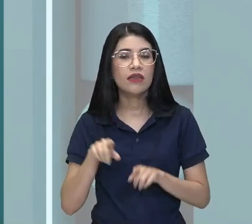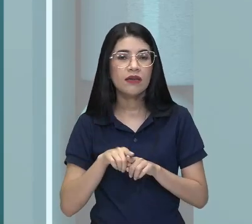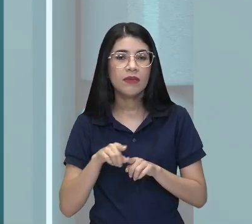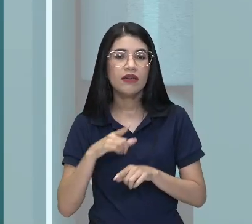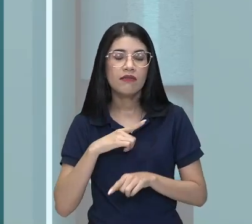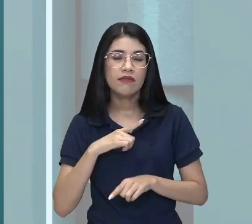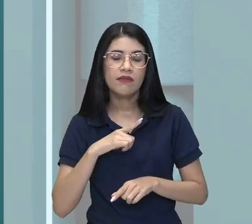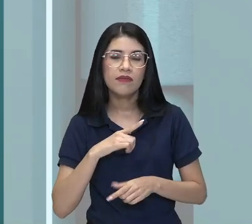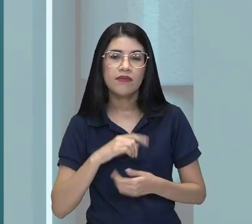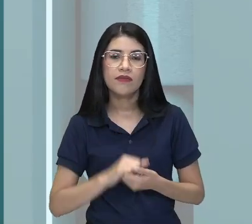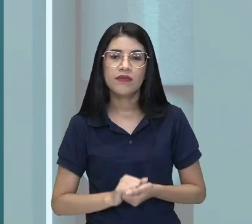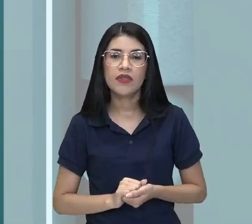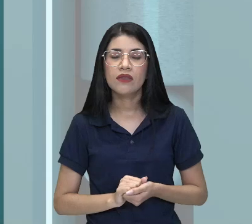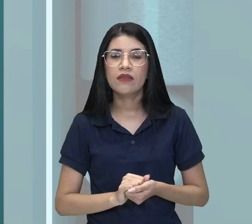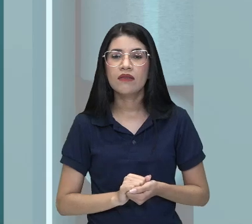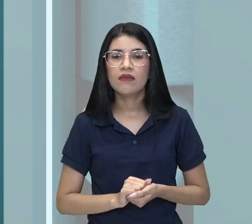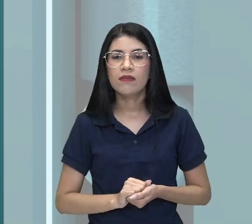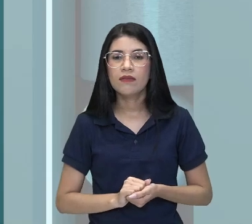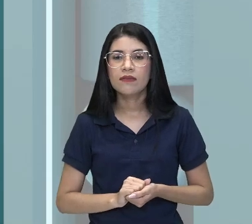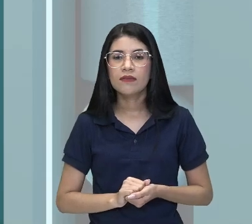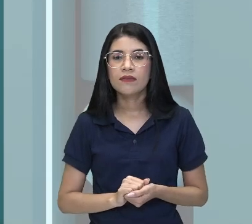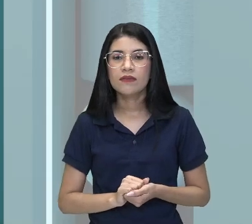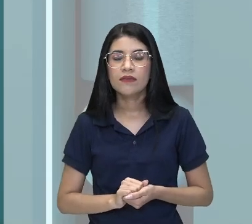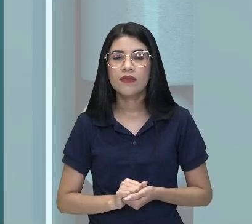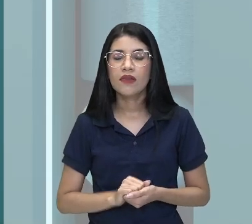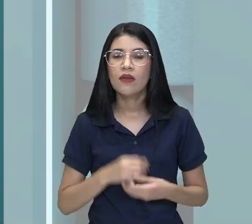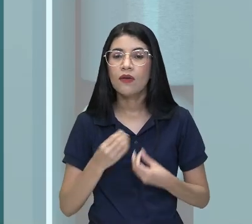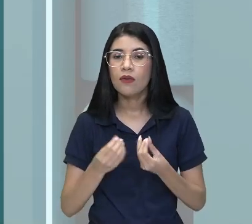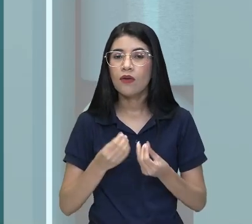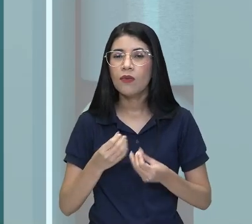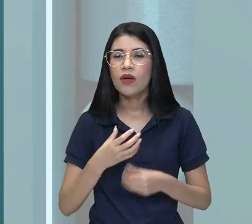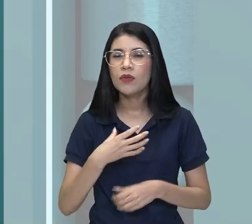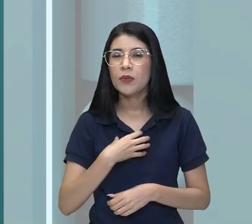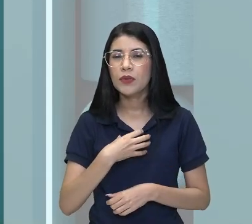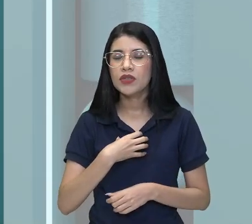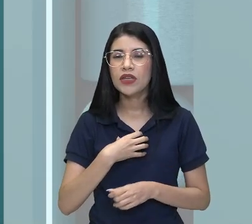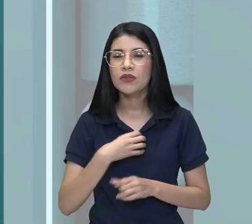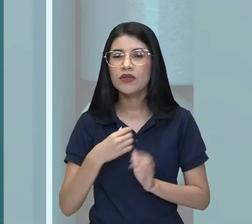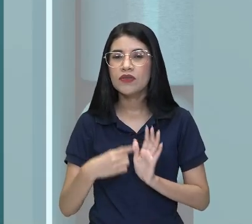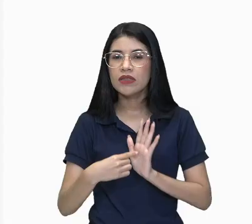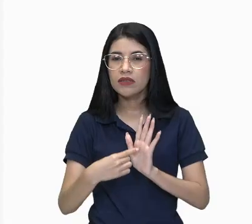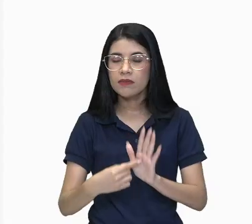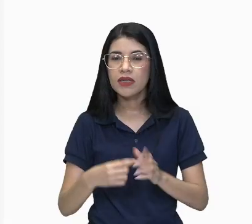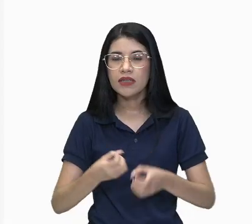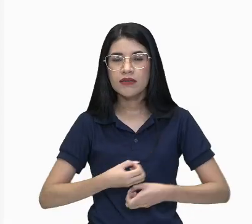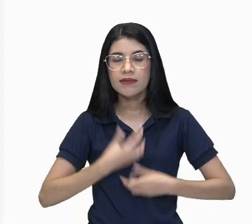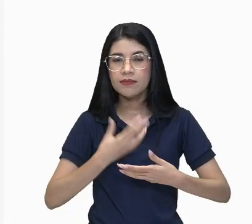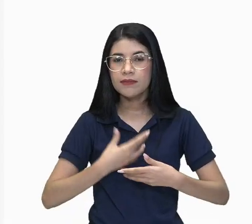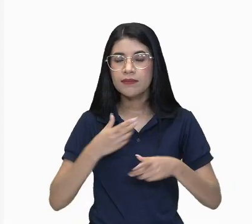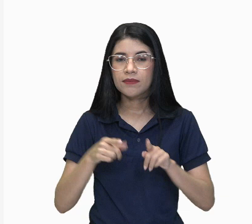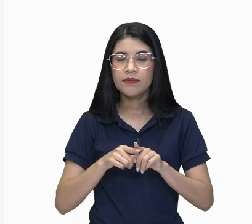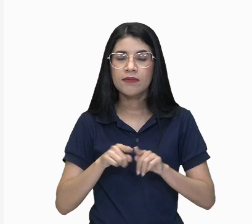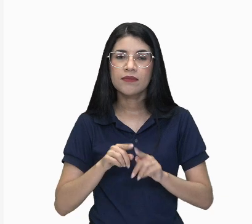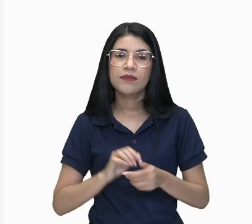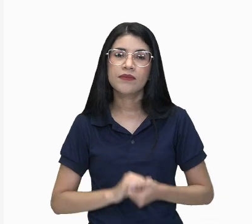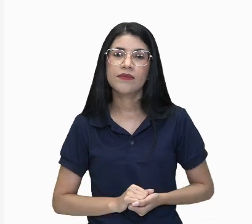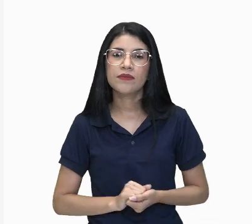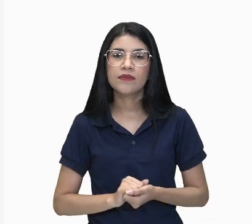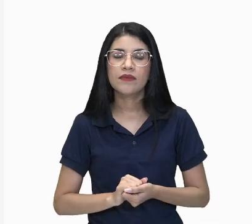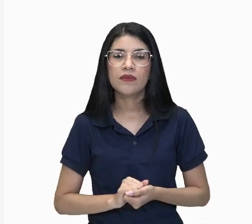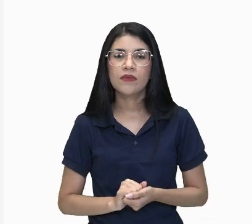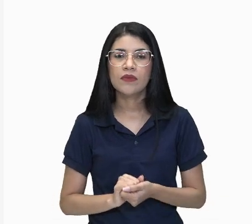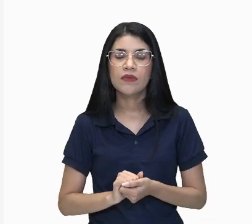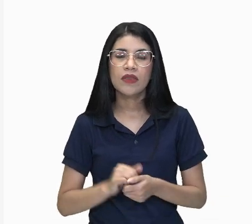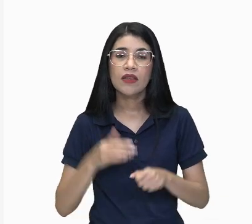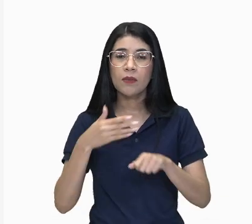dia, no seu cotidiano, a forma como você se expressa. Continuando, ao participar de